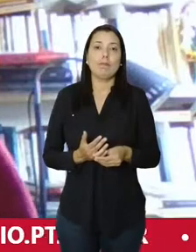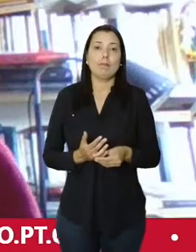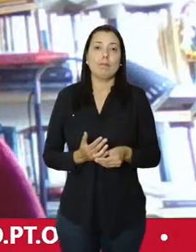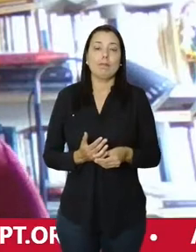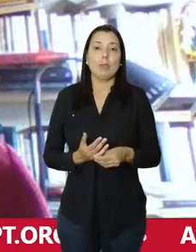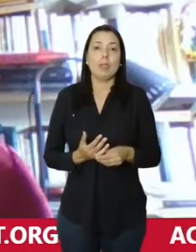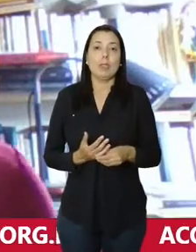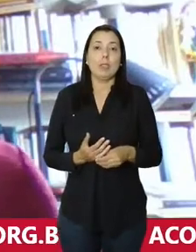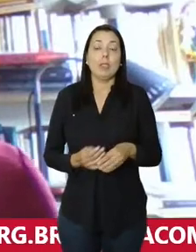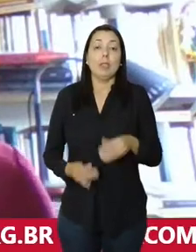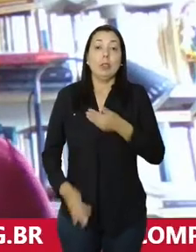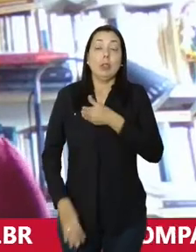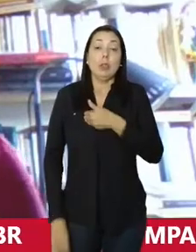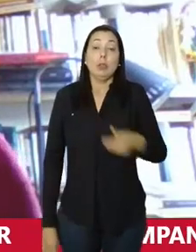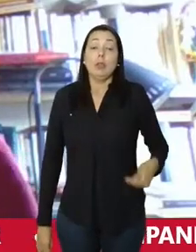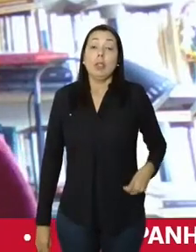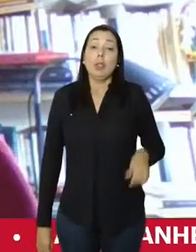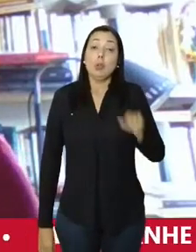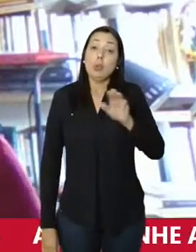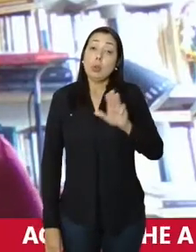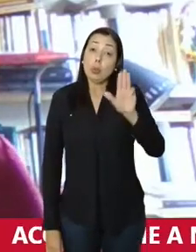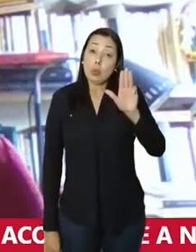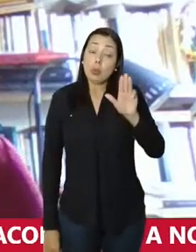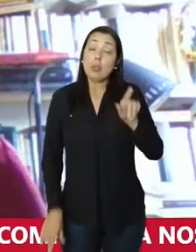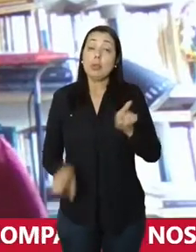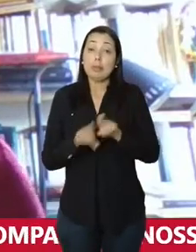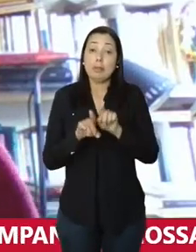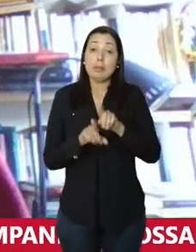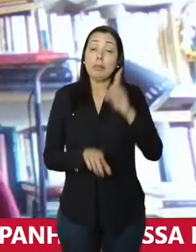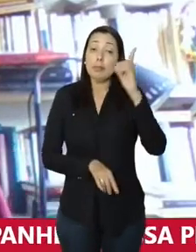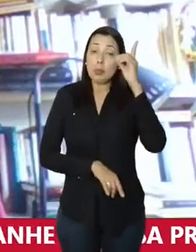E foi nos governos Lula e Dilma,